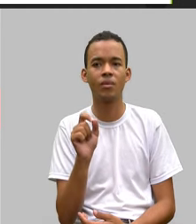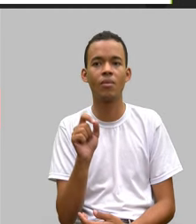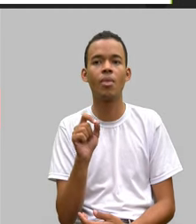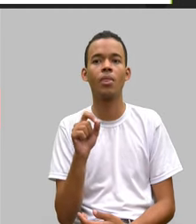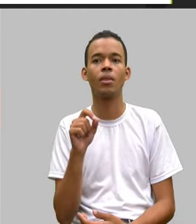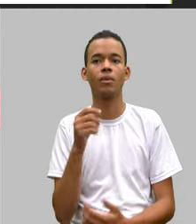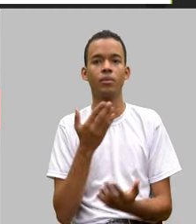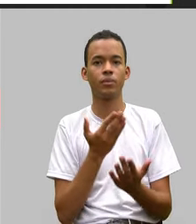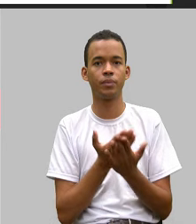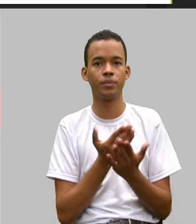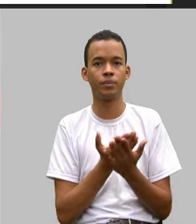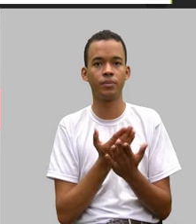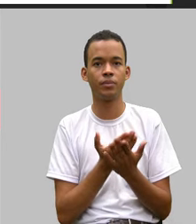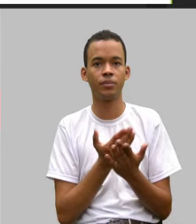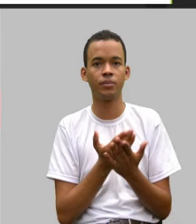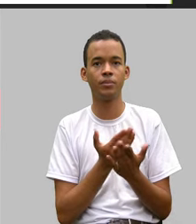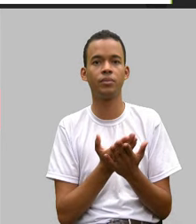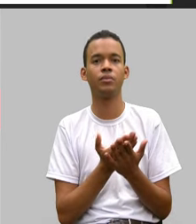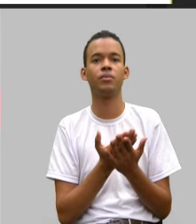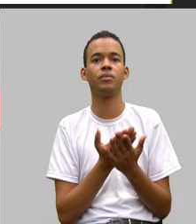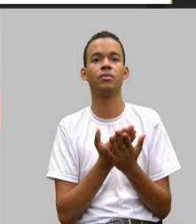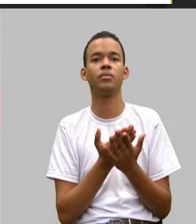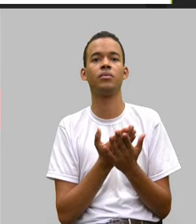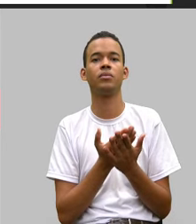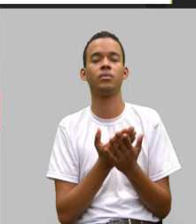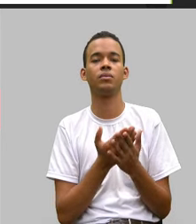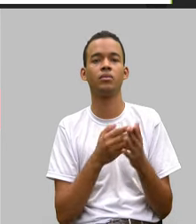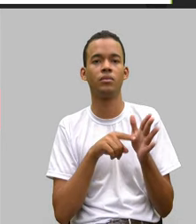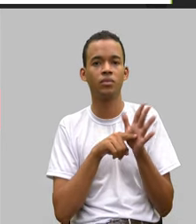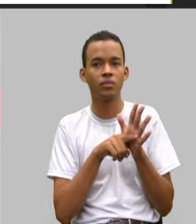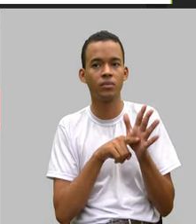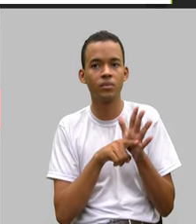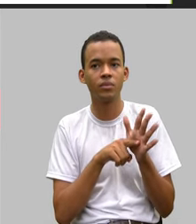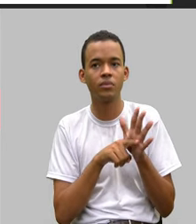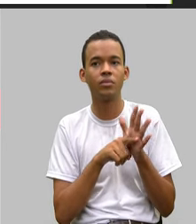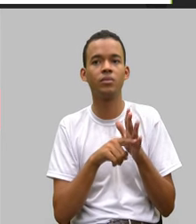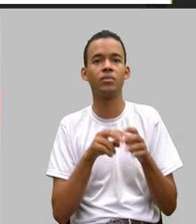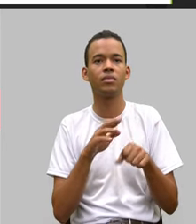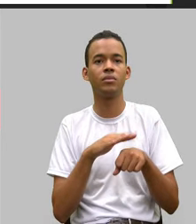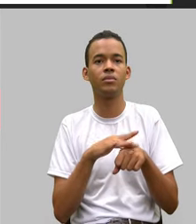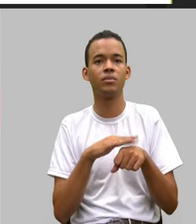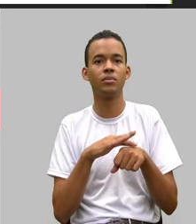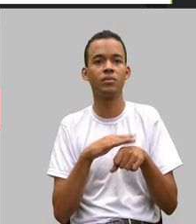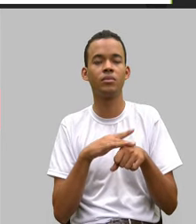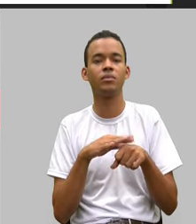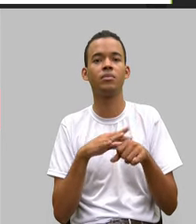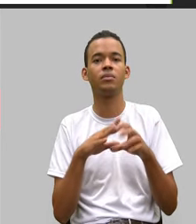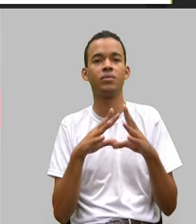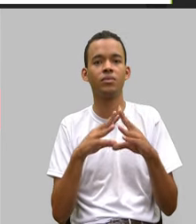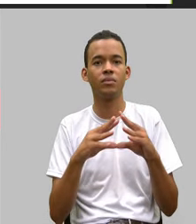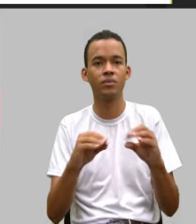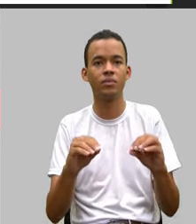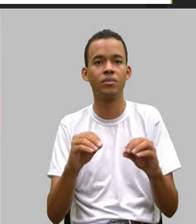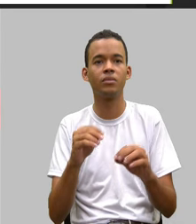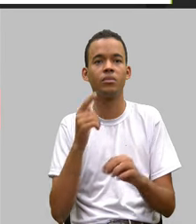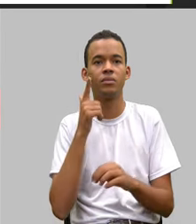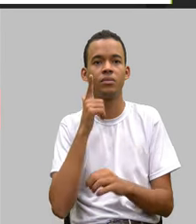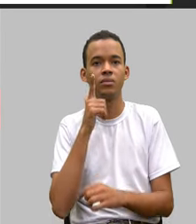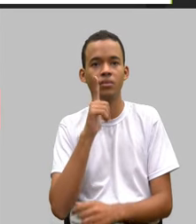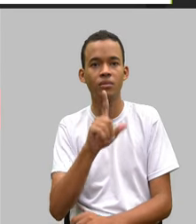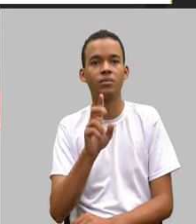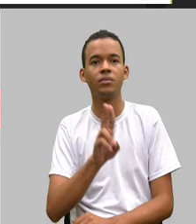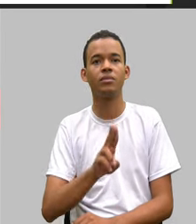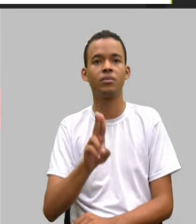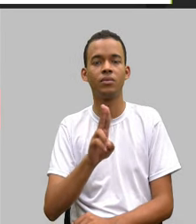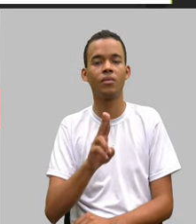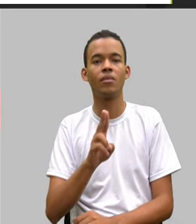quebrou o código de barras a dor foi embora em quem usou maconha de verdade e a fibromialgia é uma doença que